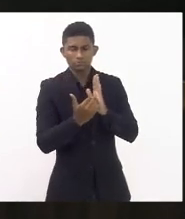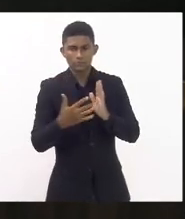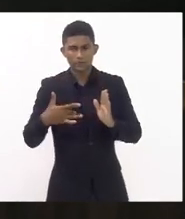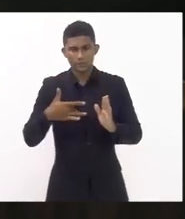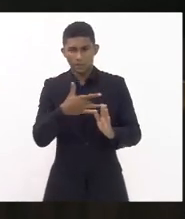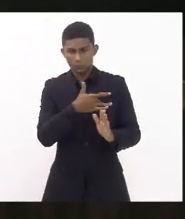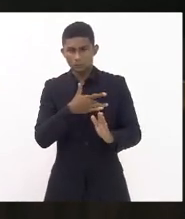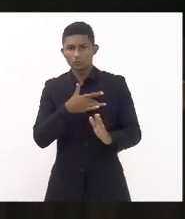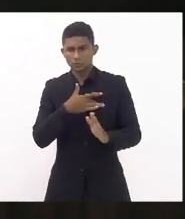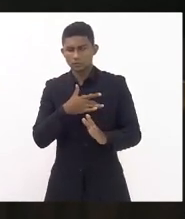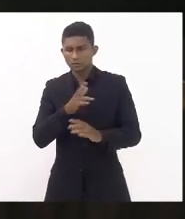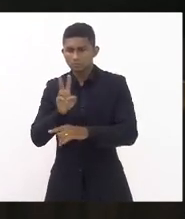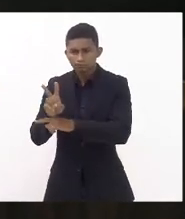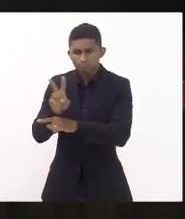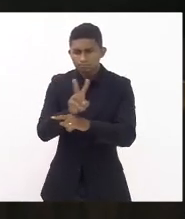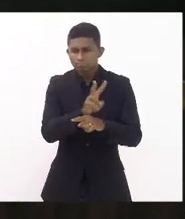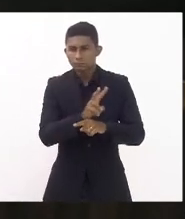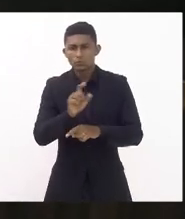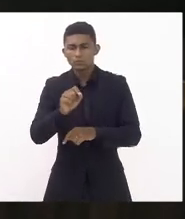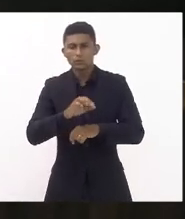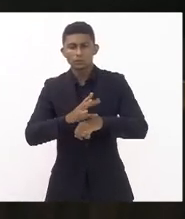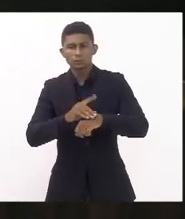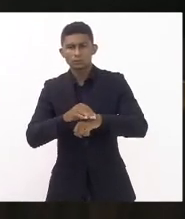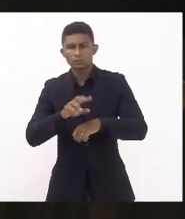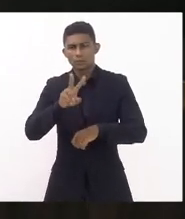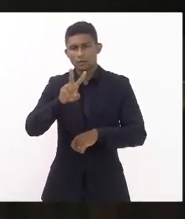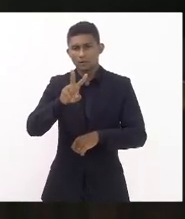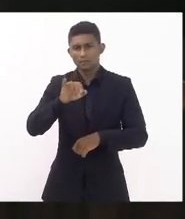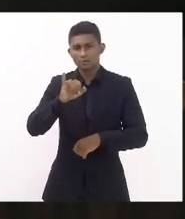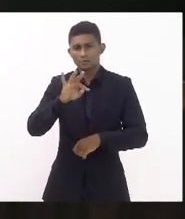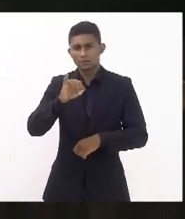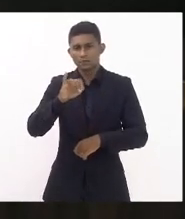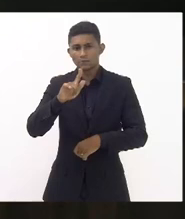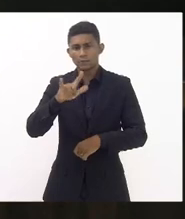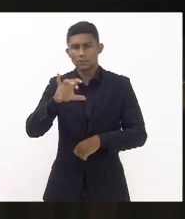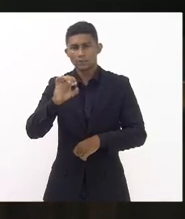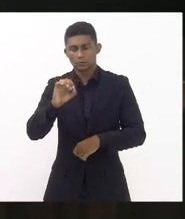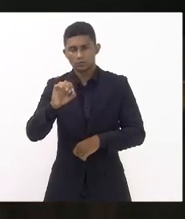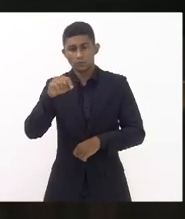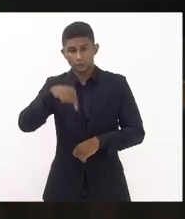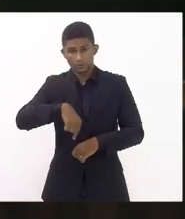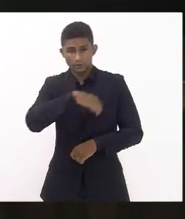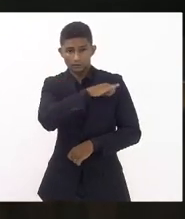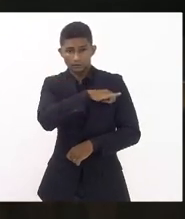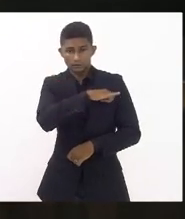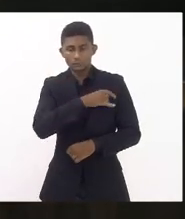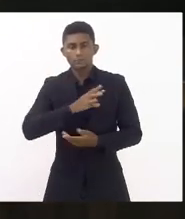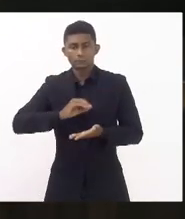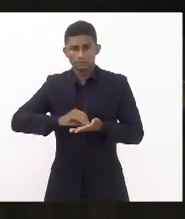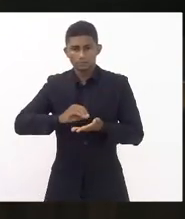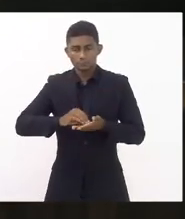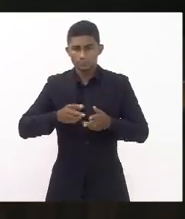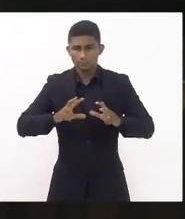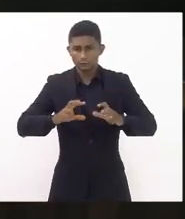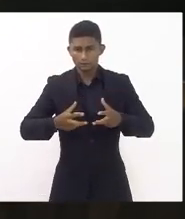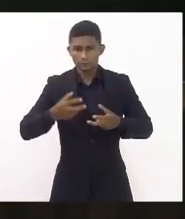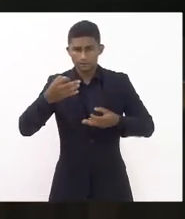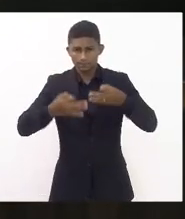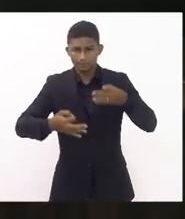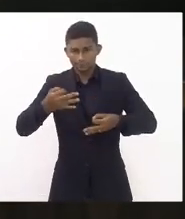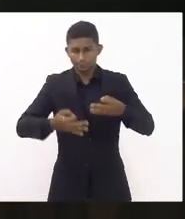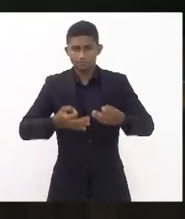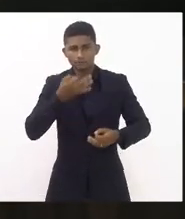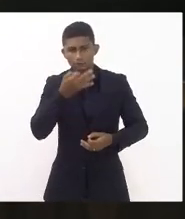à doença de vitiligo no âmbito do Estado do Rio de Janeiro. Pendentes dos pareceres das comissões de Constituição e Justiça